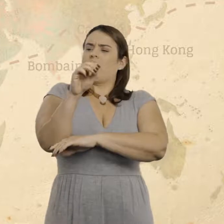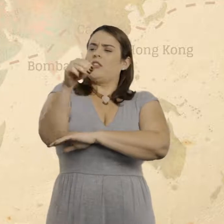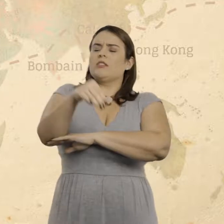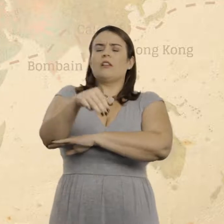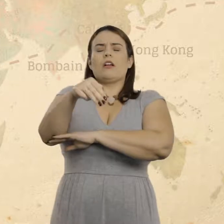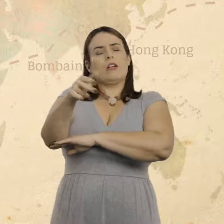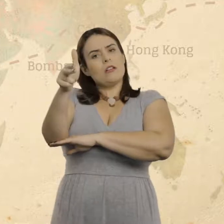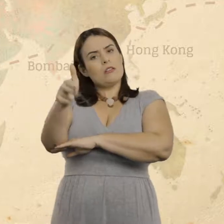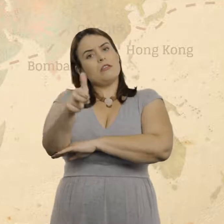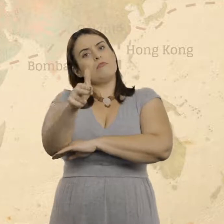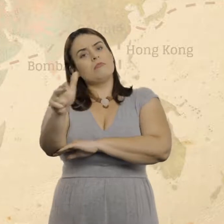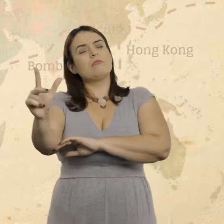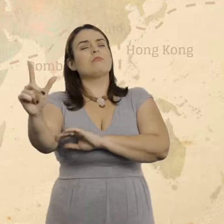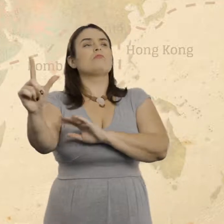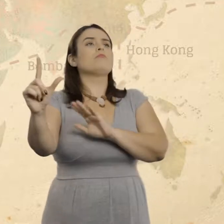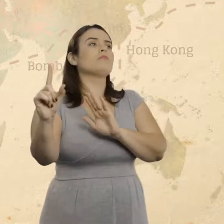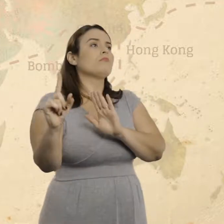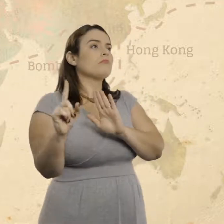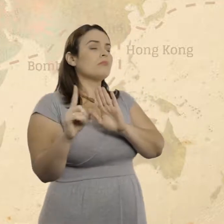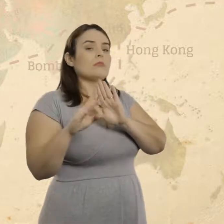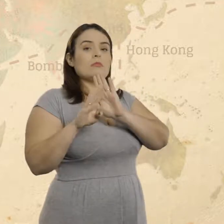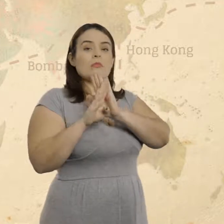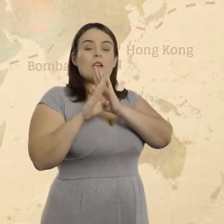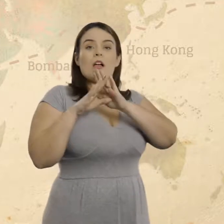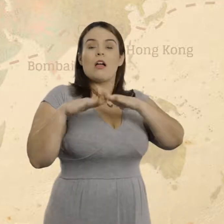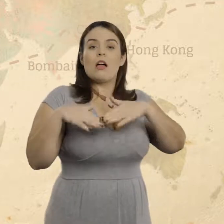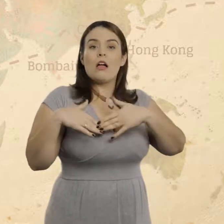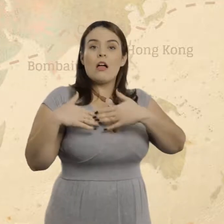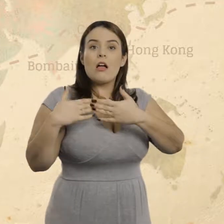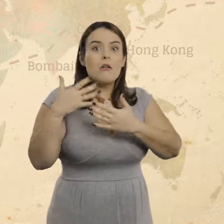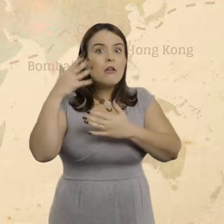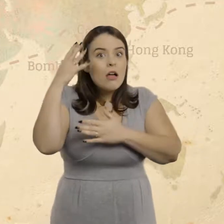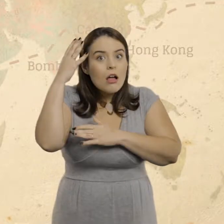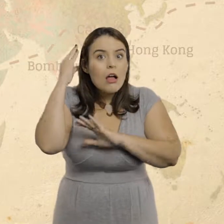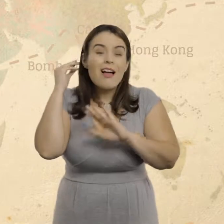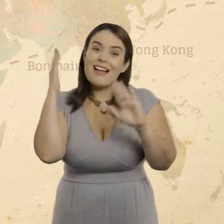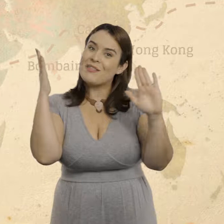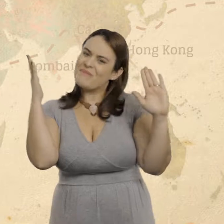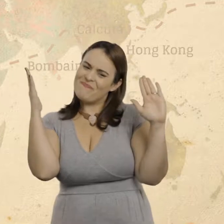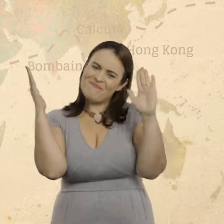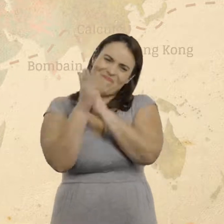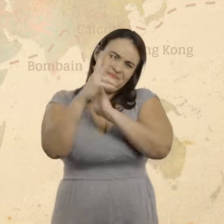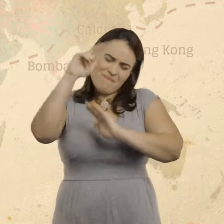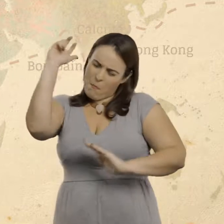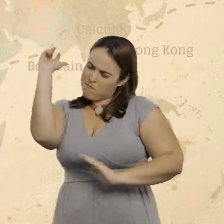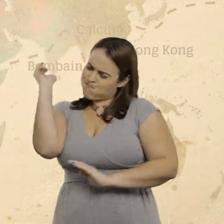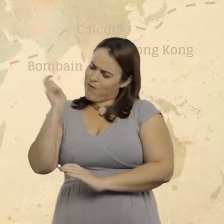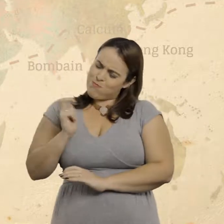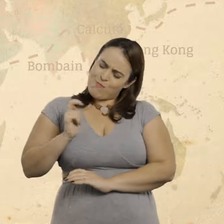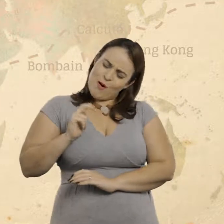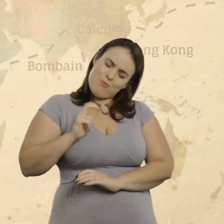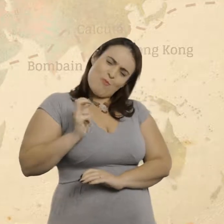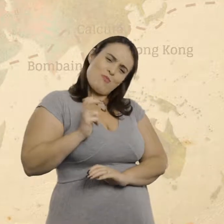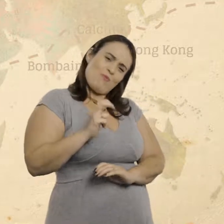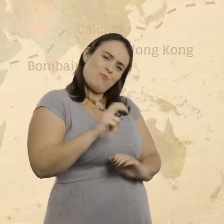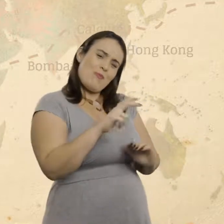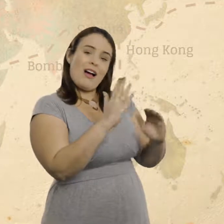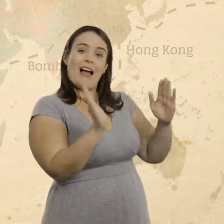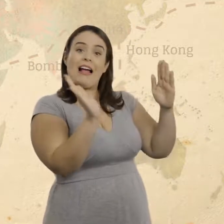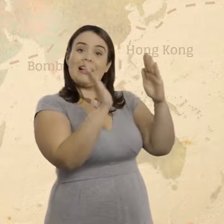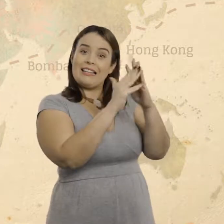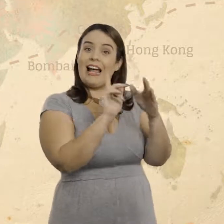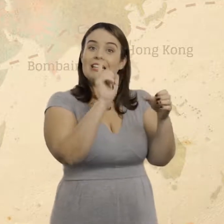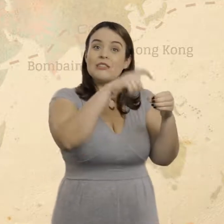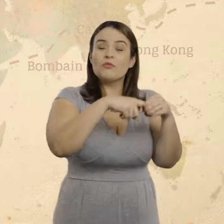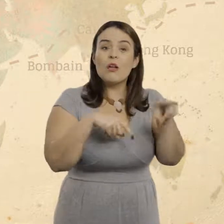por uns 20 minutos até o padre chegar. De repente, Passepartout saiu correndo da casa do padre e voltou para